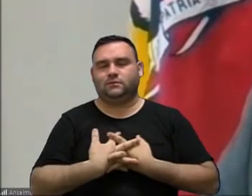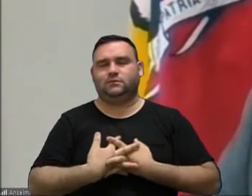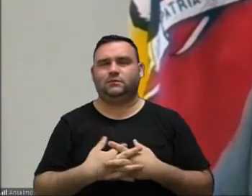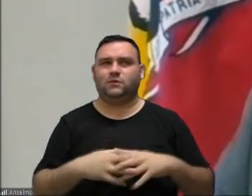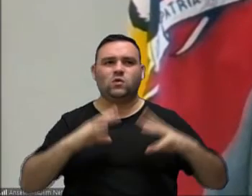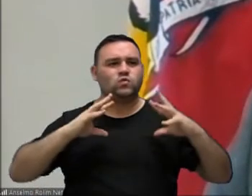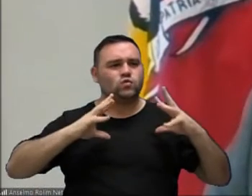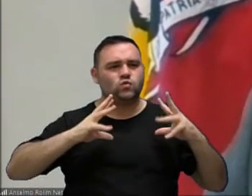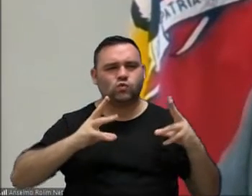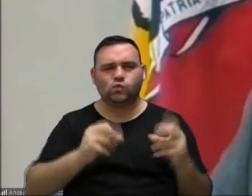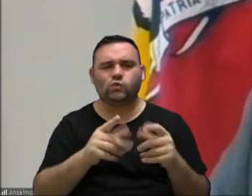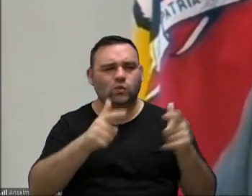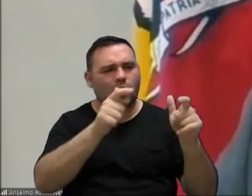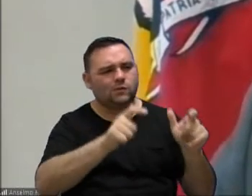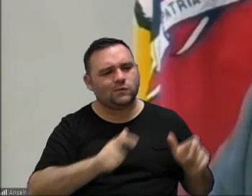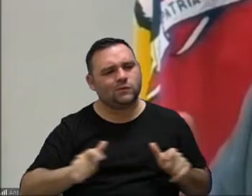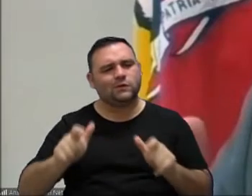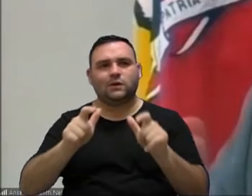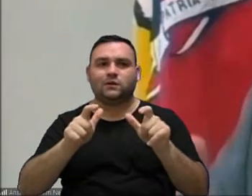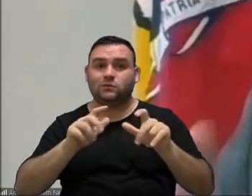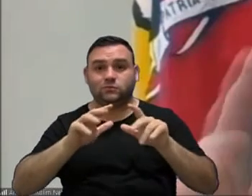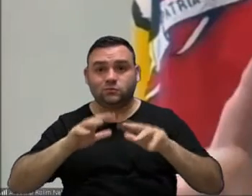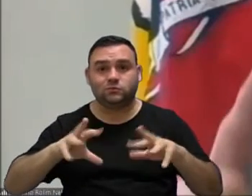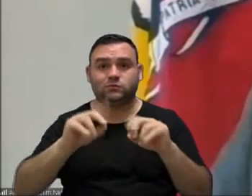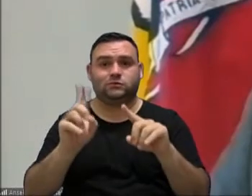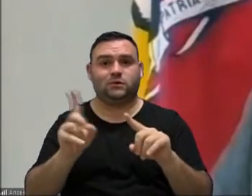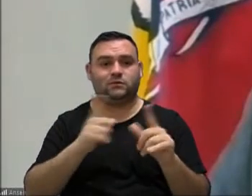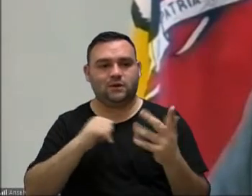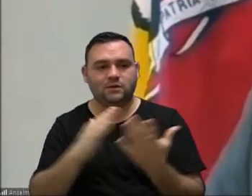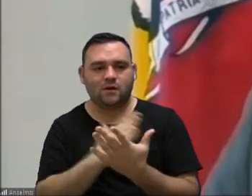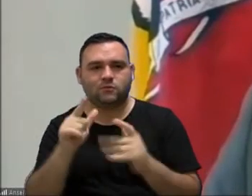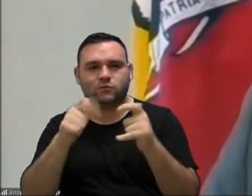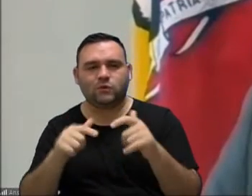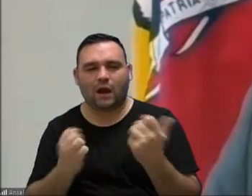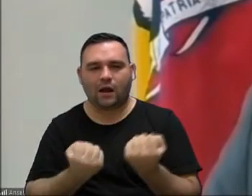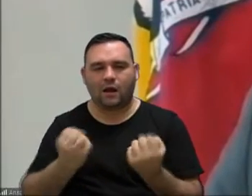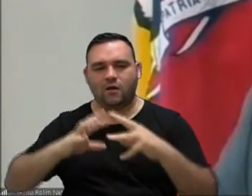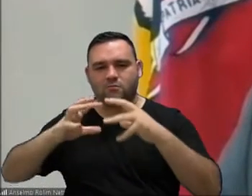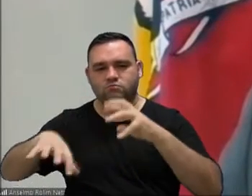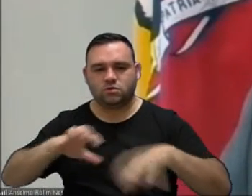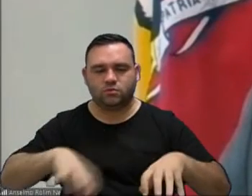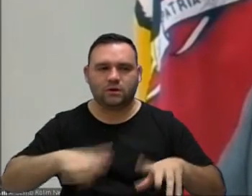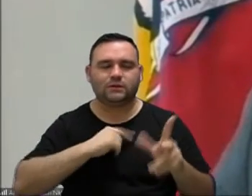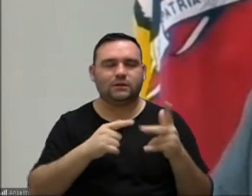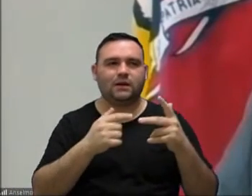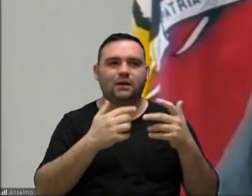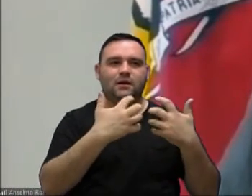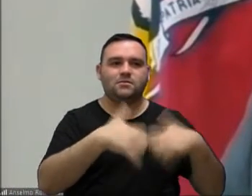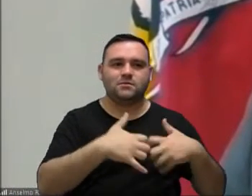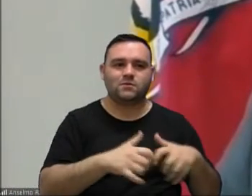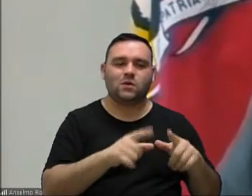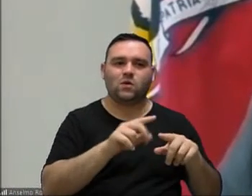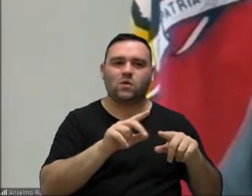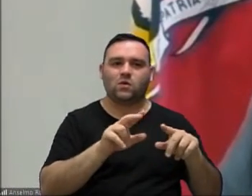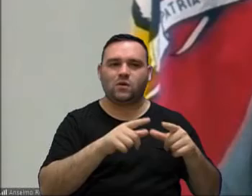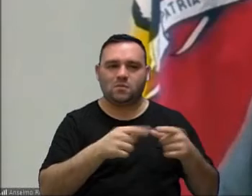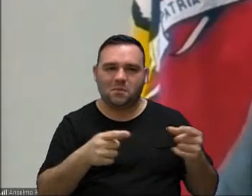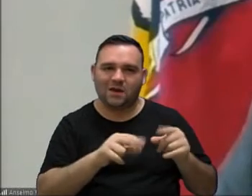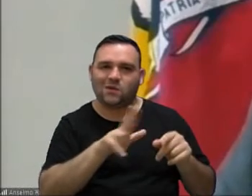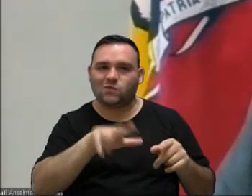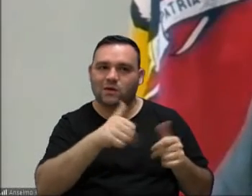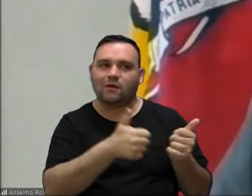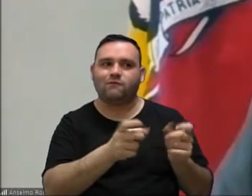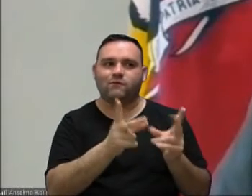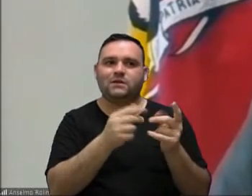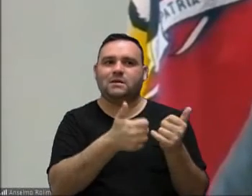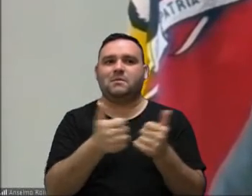todas essas localidades não todos tem muito desmanche tem muito loja de peça usada que vende coisa boa